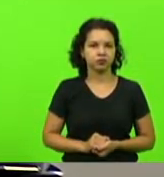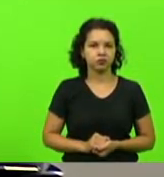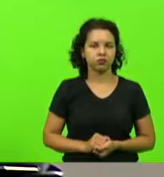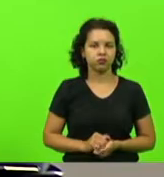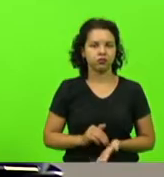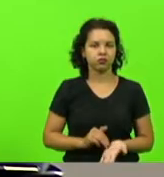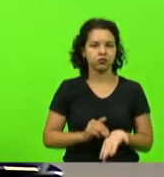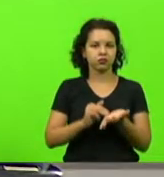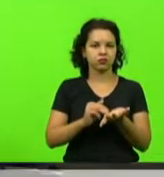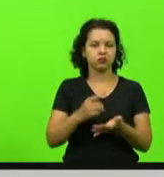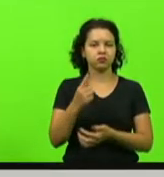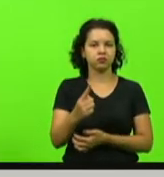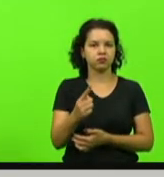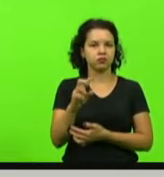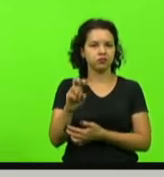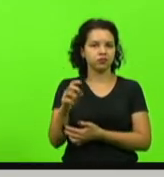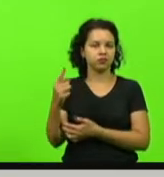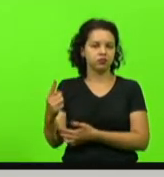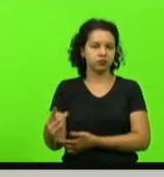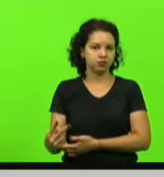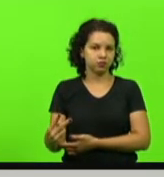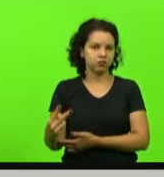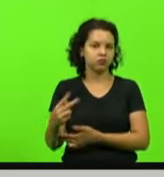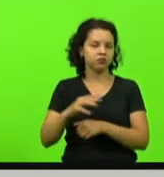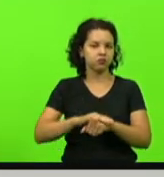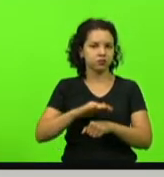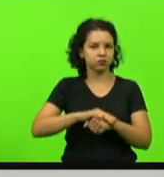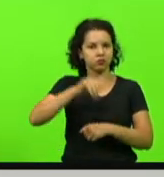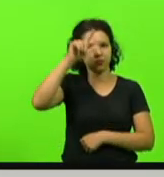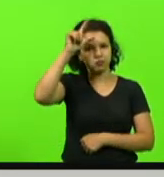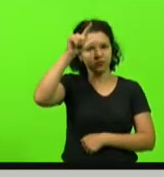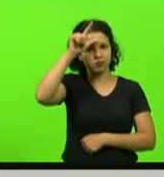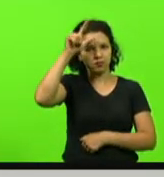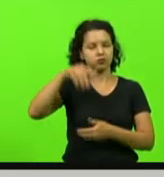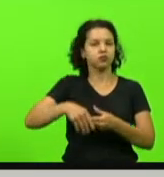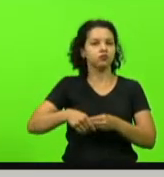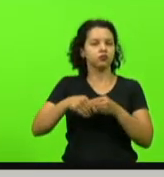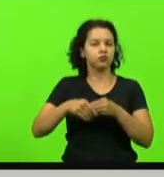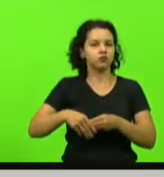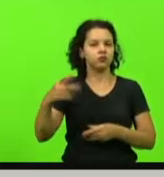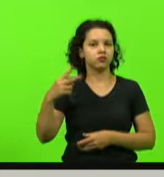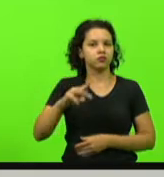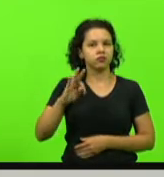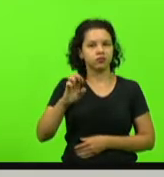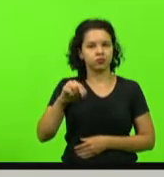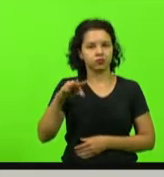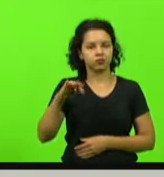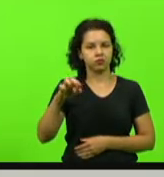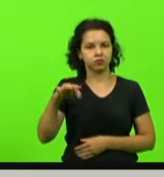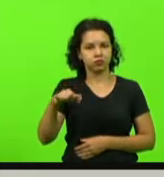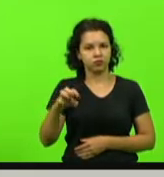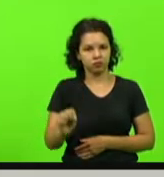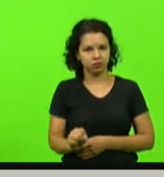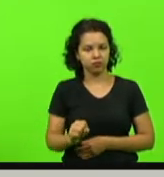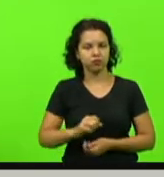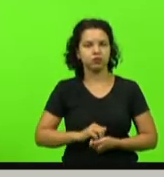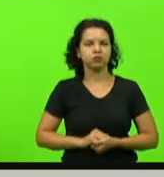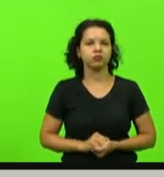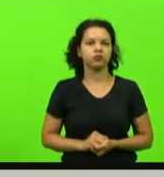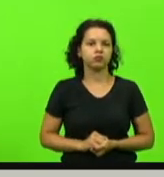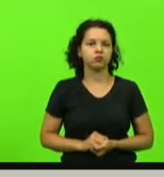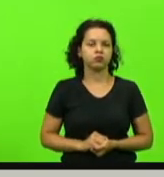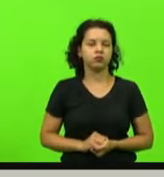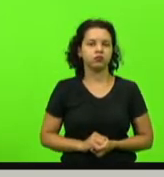Moção número 152, autor, deputado Sargento Lima, cumprimentando o subtenente da Polícia Militar, Avelino Júnior Ferreira, pelos